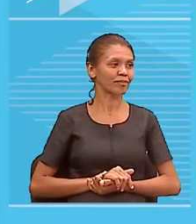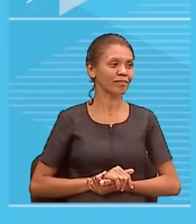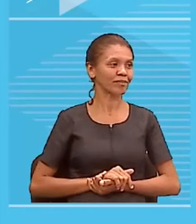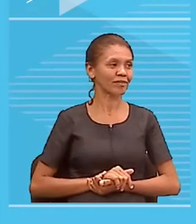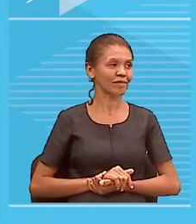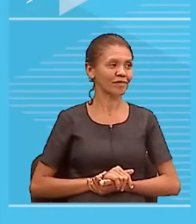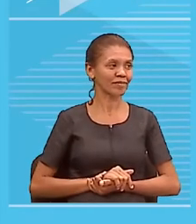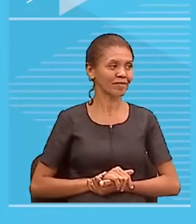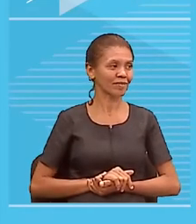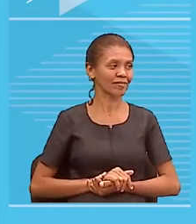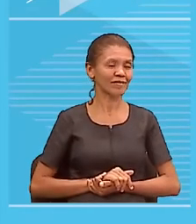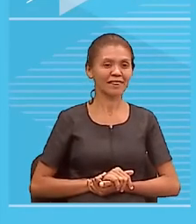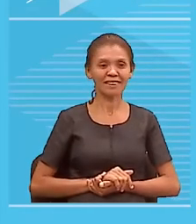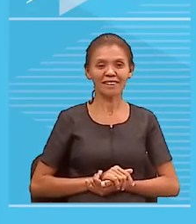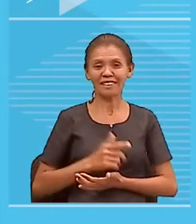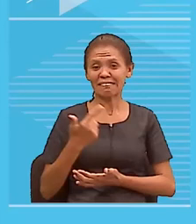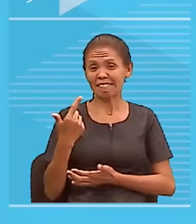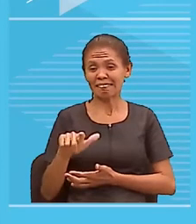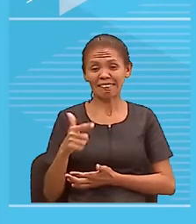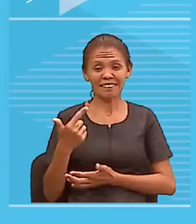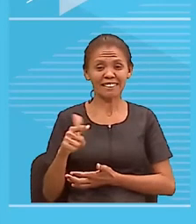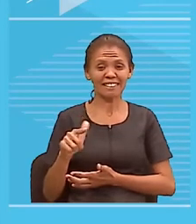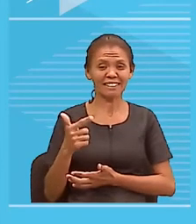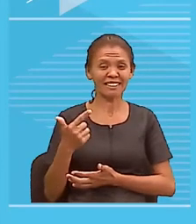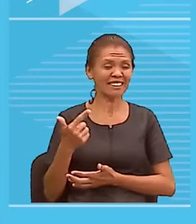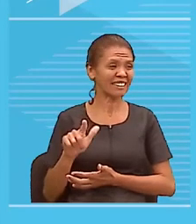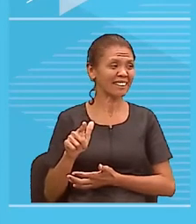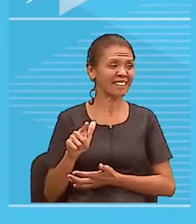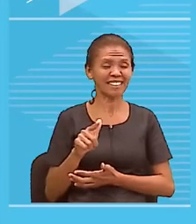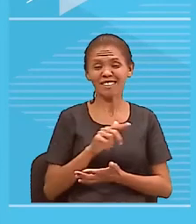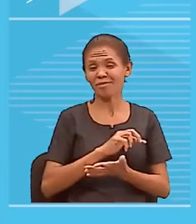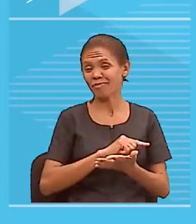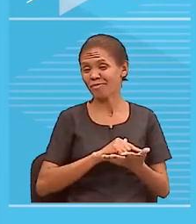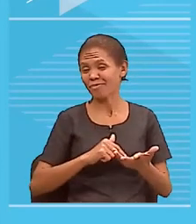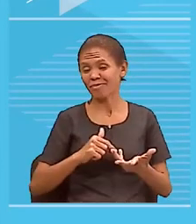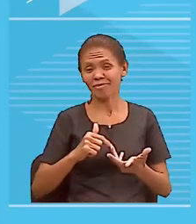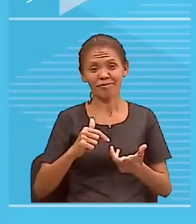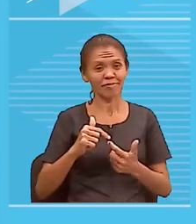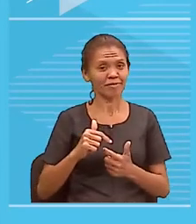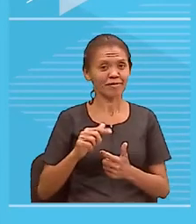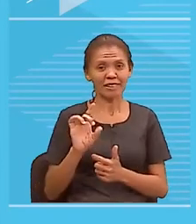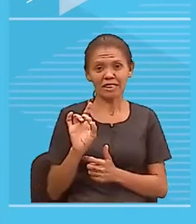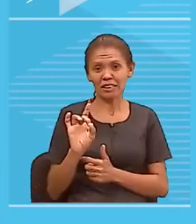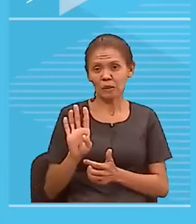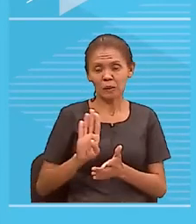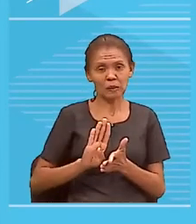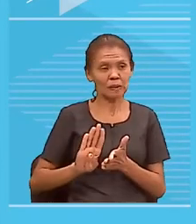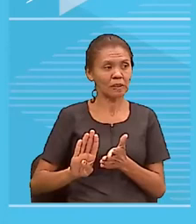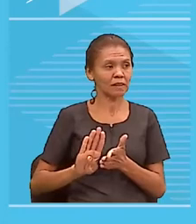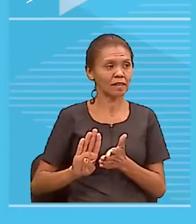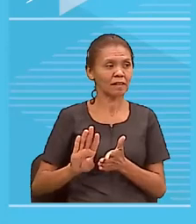sem gordura o sem carboidrato o sem sódio sem glúten basta você tirar